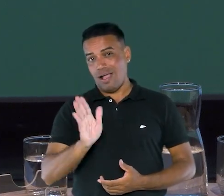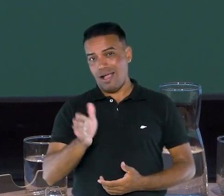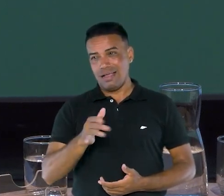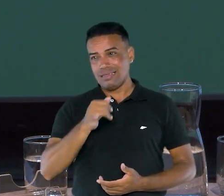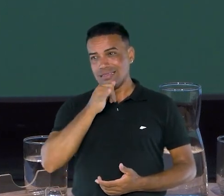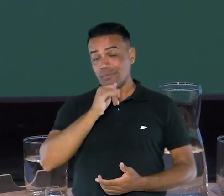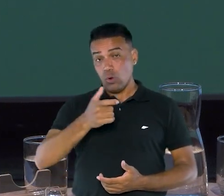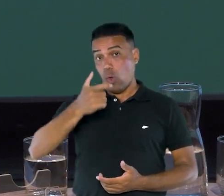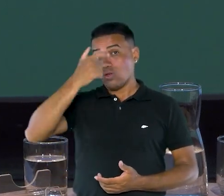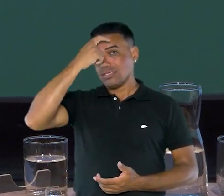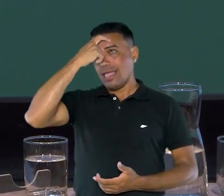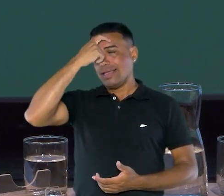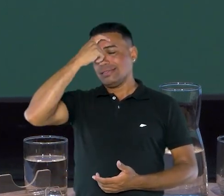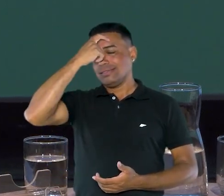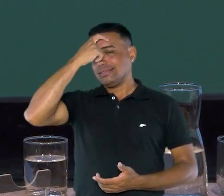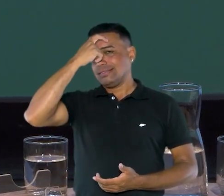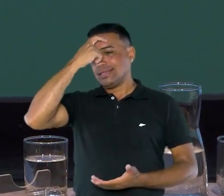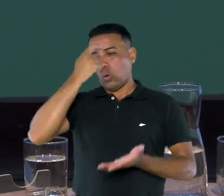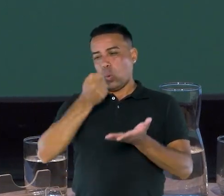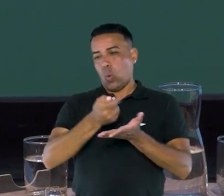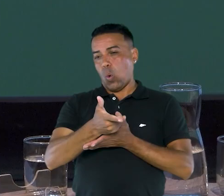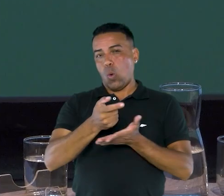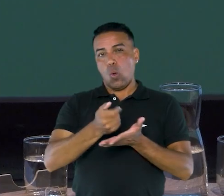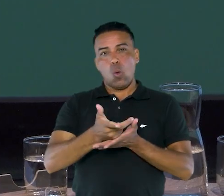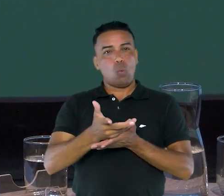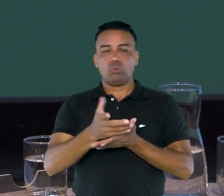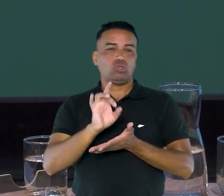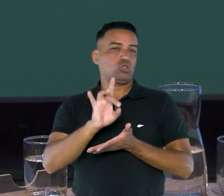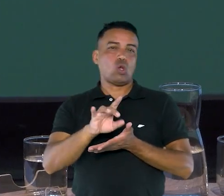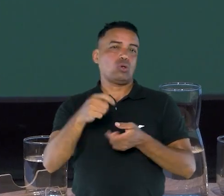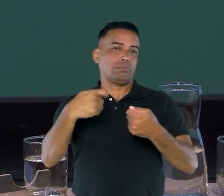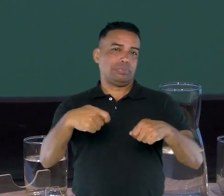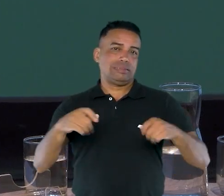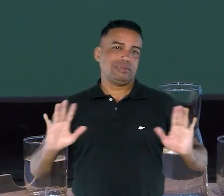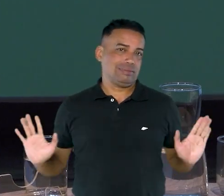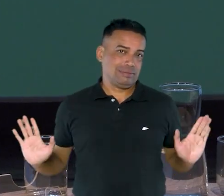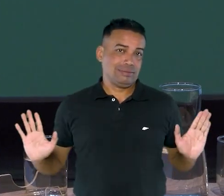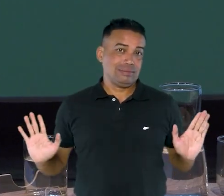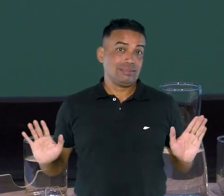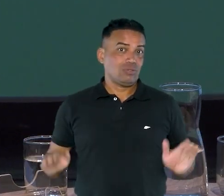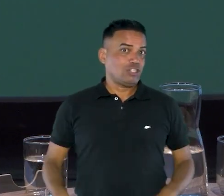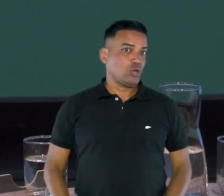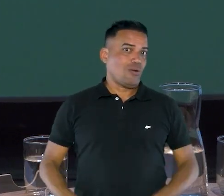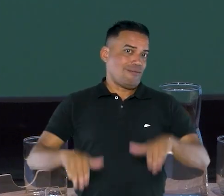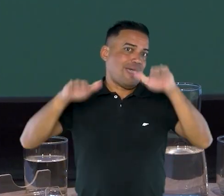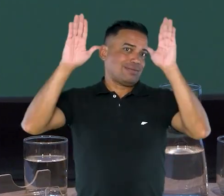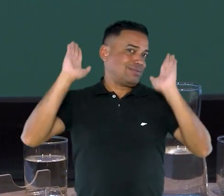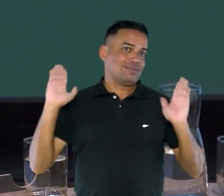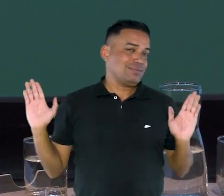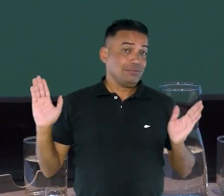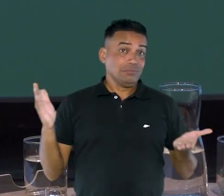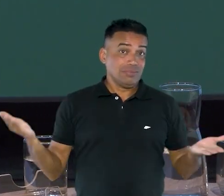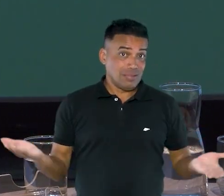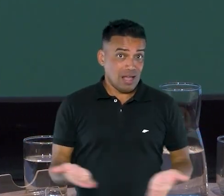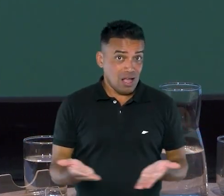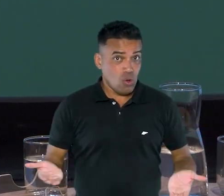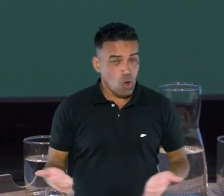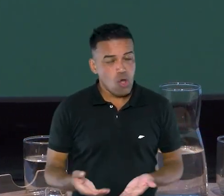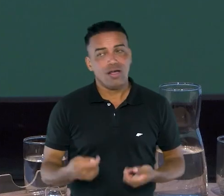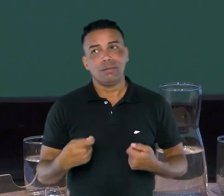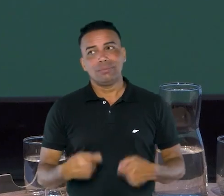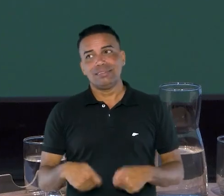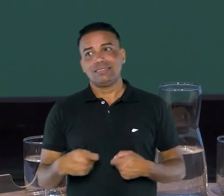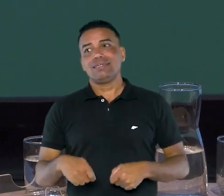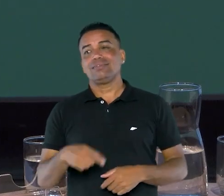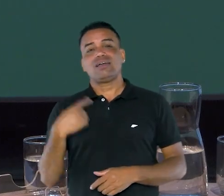no consumo consciente, no desapego, não consumir, isso faz desde que eu nasci. Mas agora eu acho que a